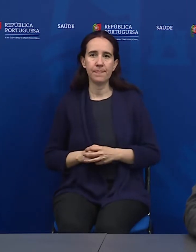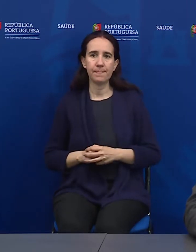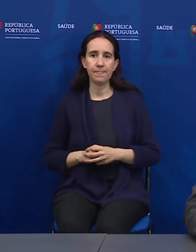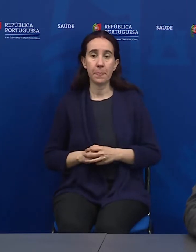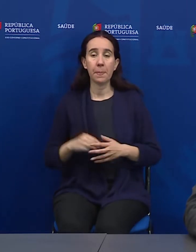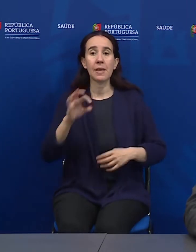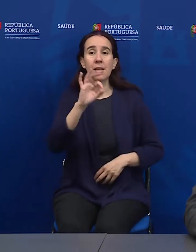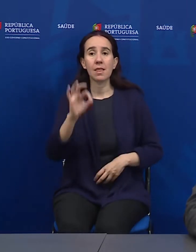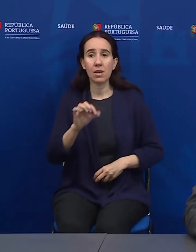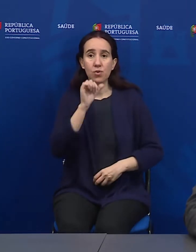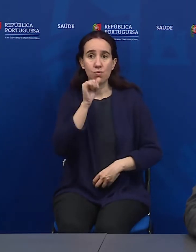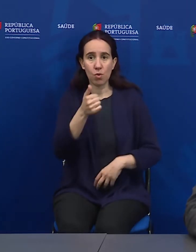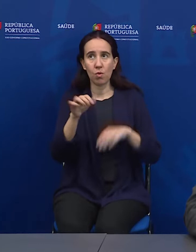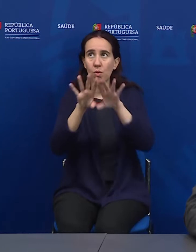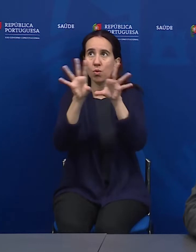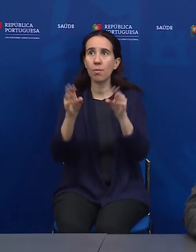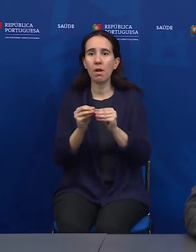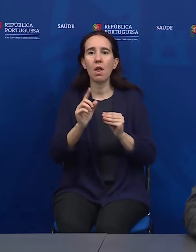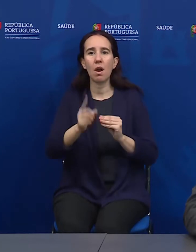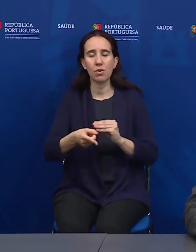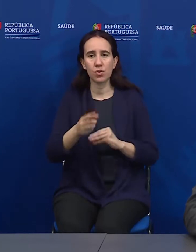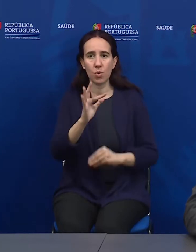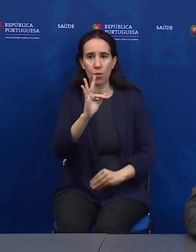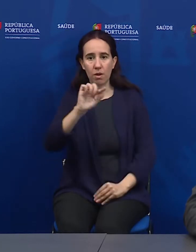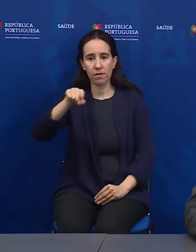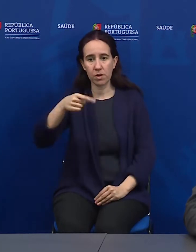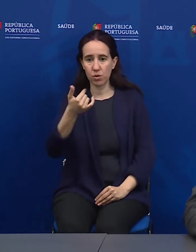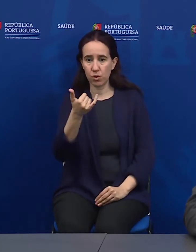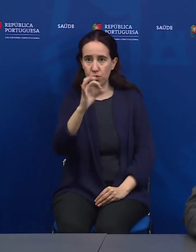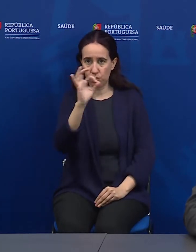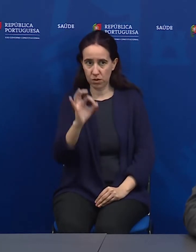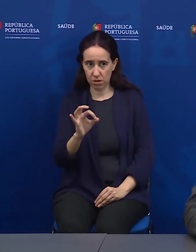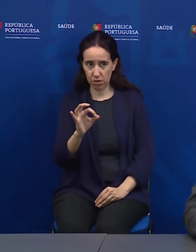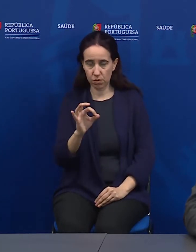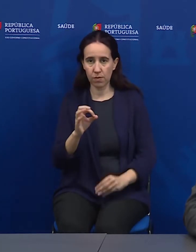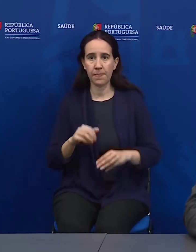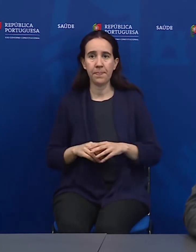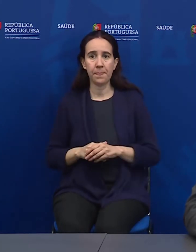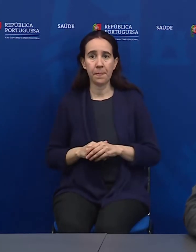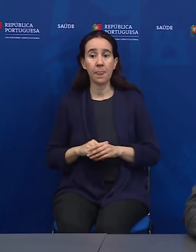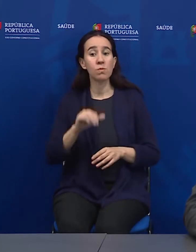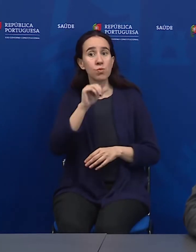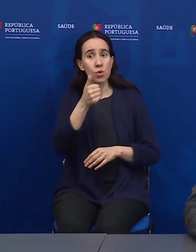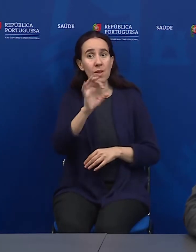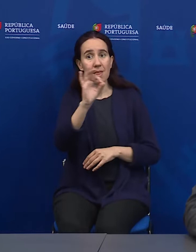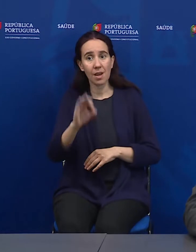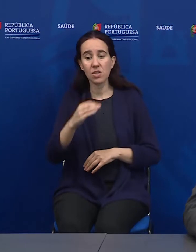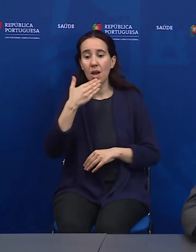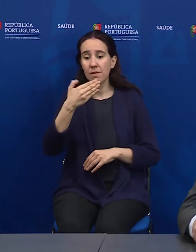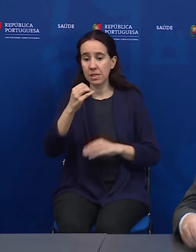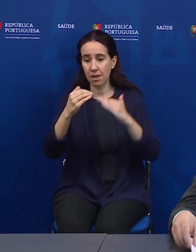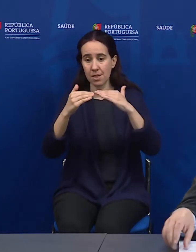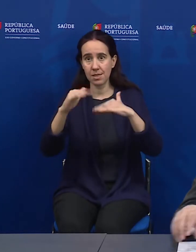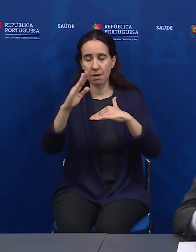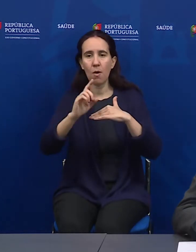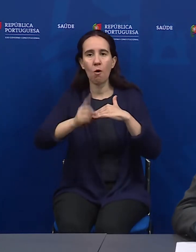A taxa de letalidade global é de 4,2%. A taxa de letalidade acima dos 70